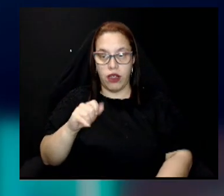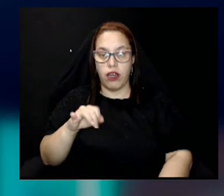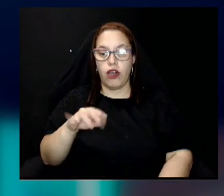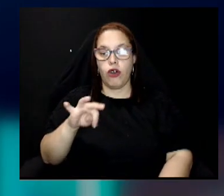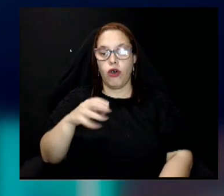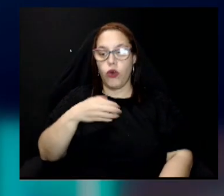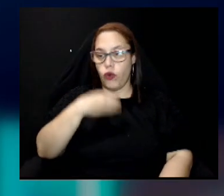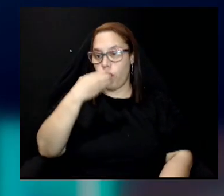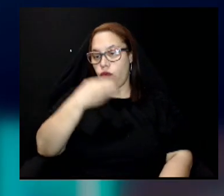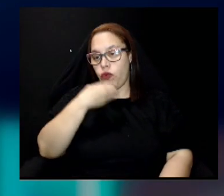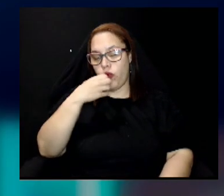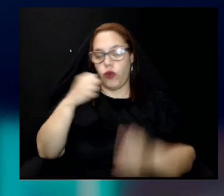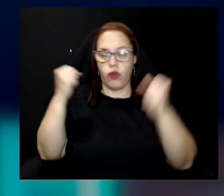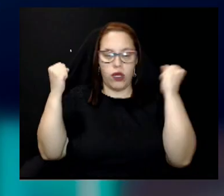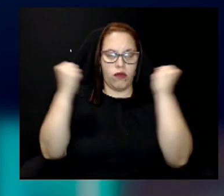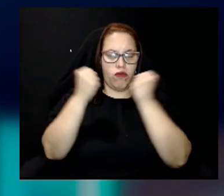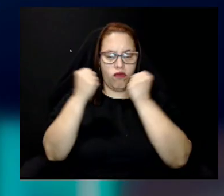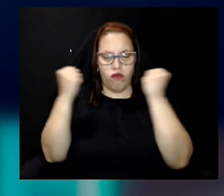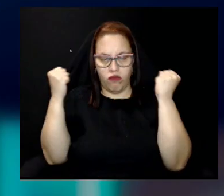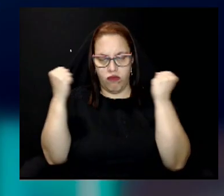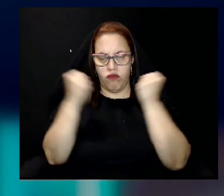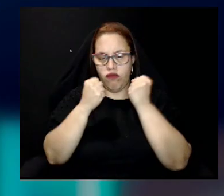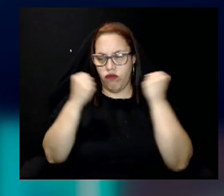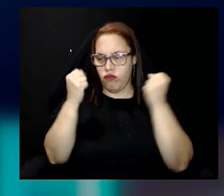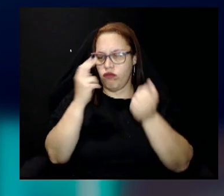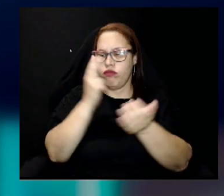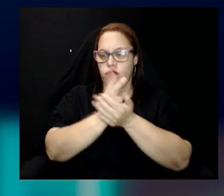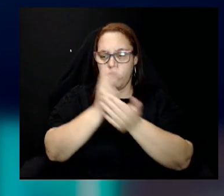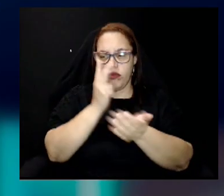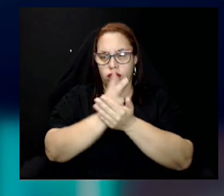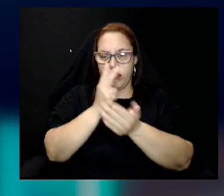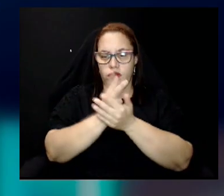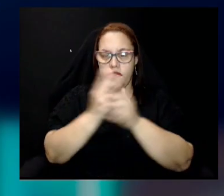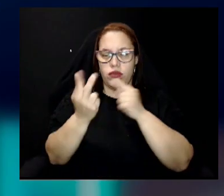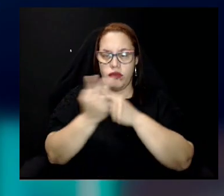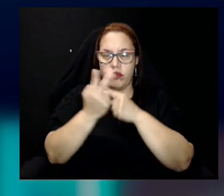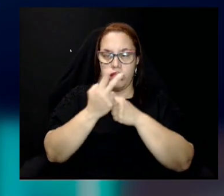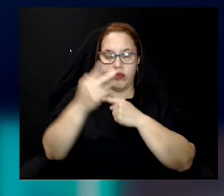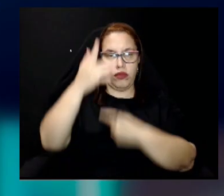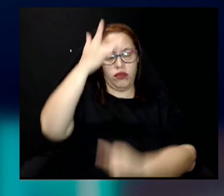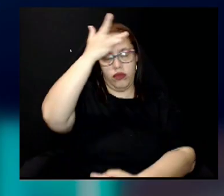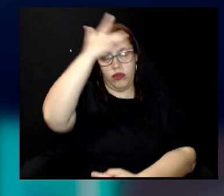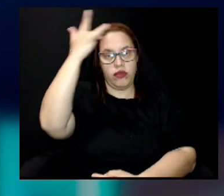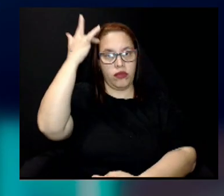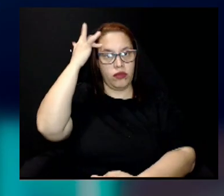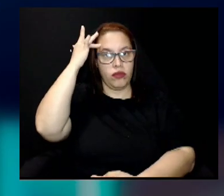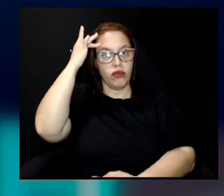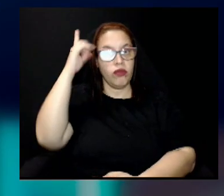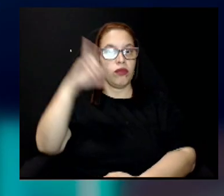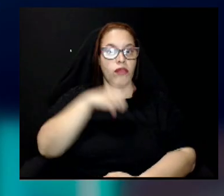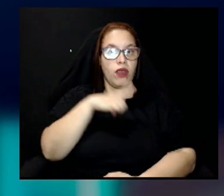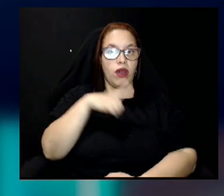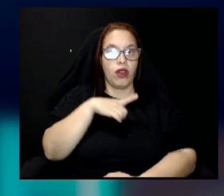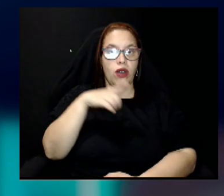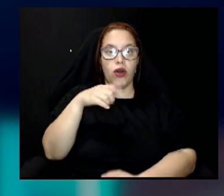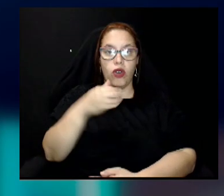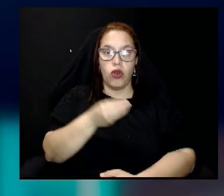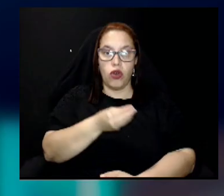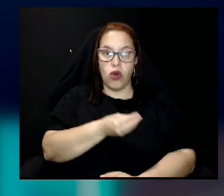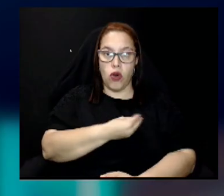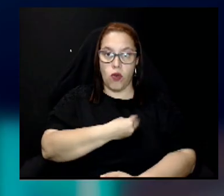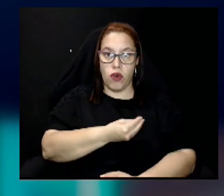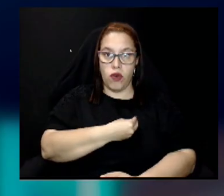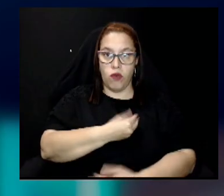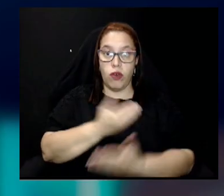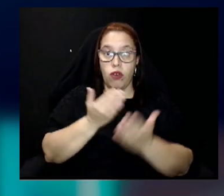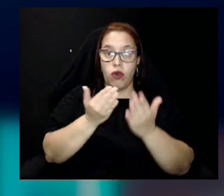exercício físico e sempre cuidar bem da saúde mental. Então, a gente precisa ter uma vida equilibrada para que não tenha fatores de